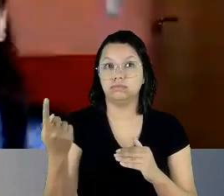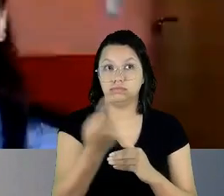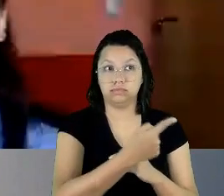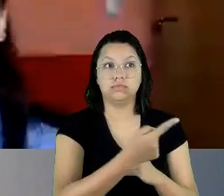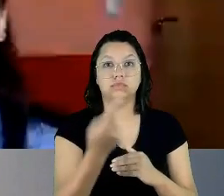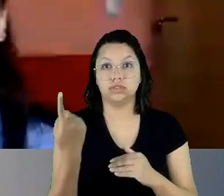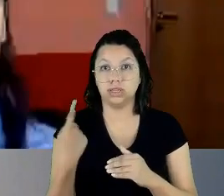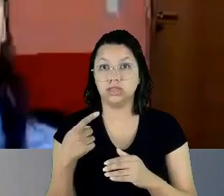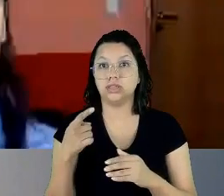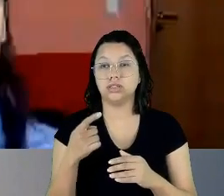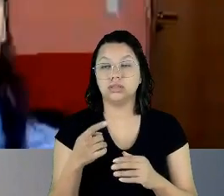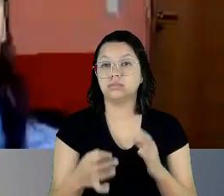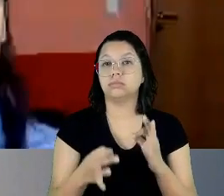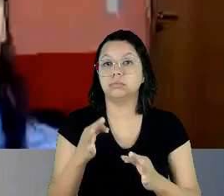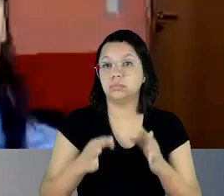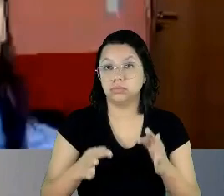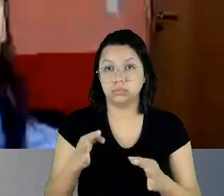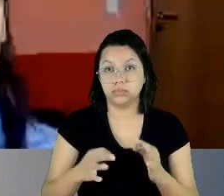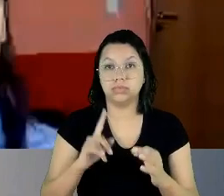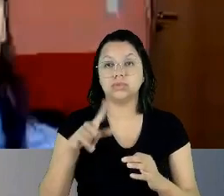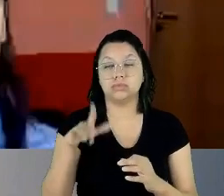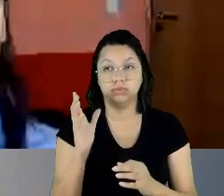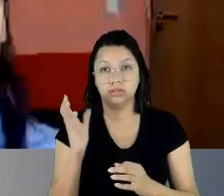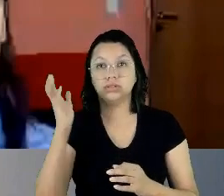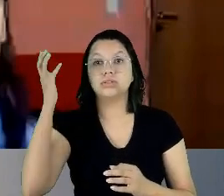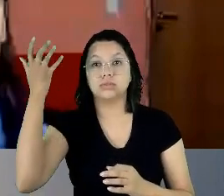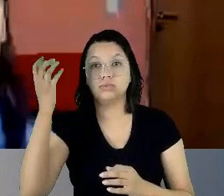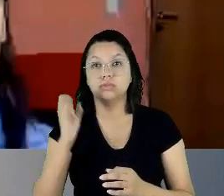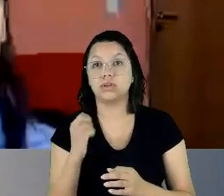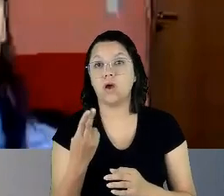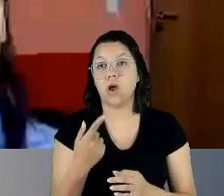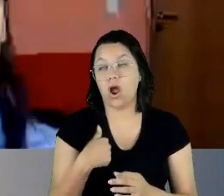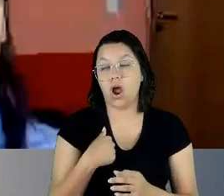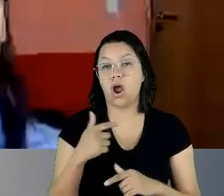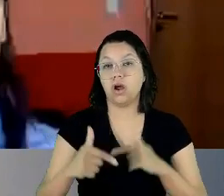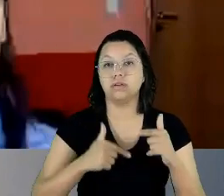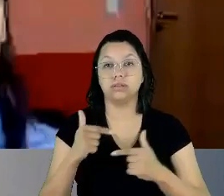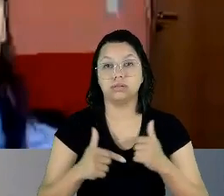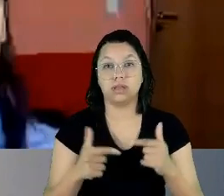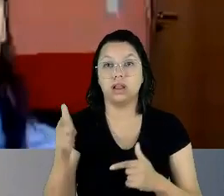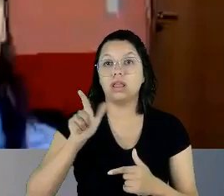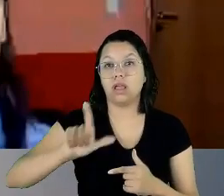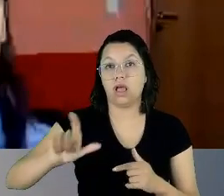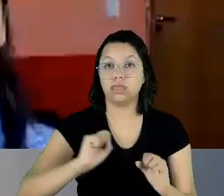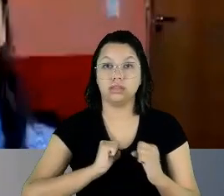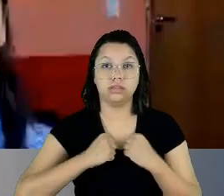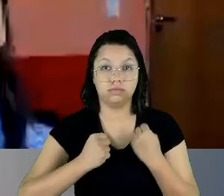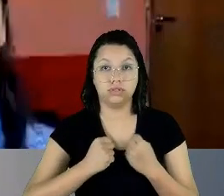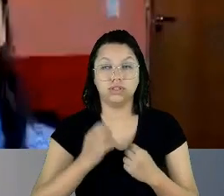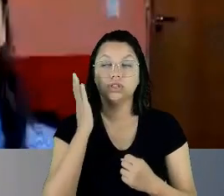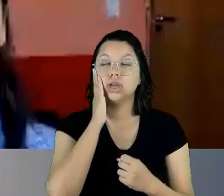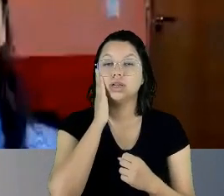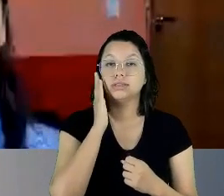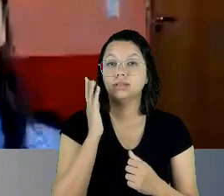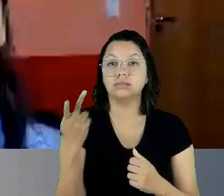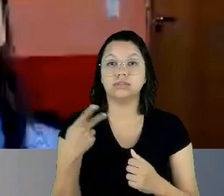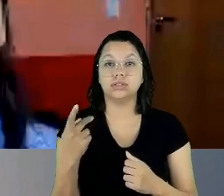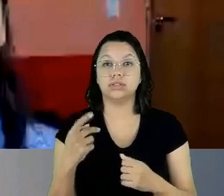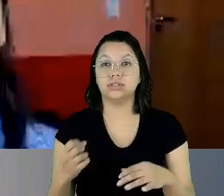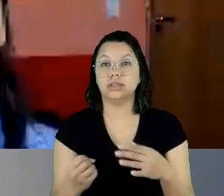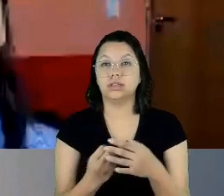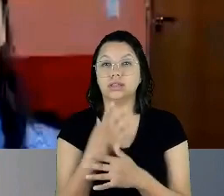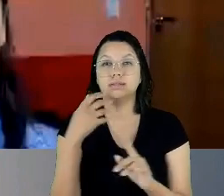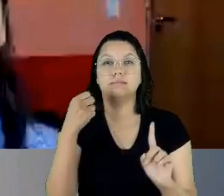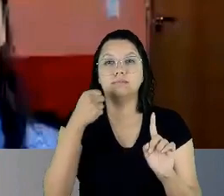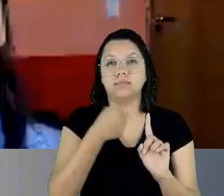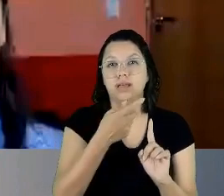aqui, doutores e doutoras, que são decisores, né, ou eu que trabalho na outra parte, na defesa, a gente sabe que a gente está gerando